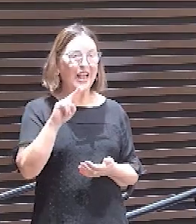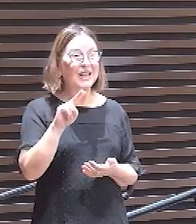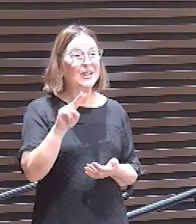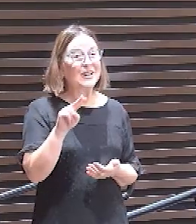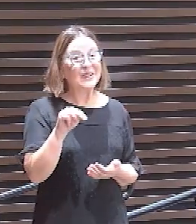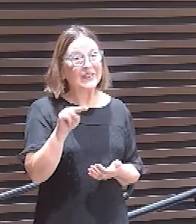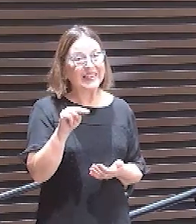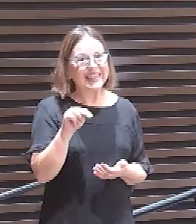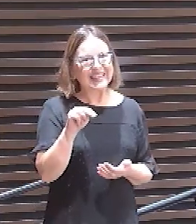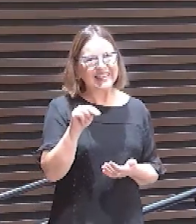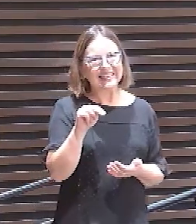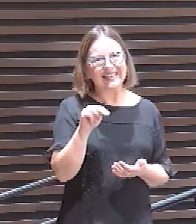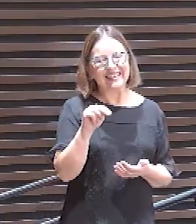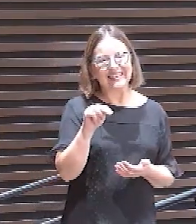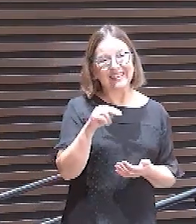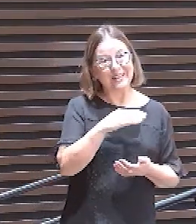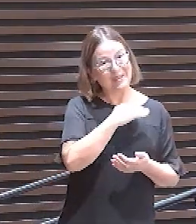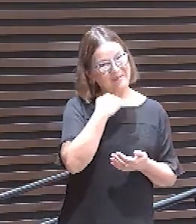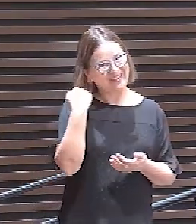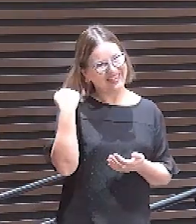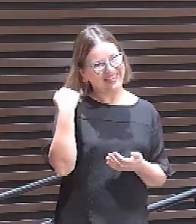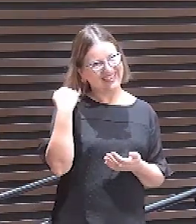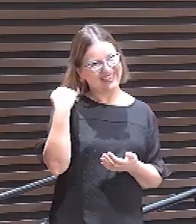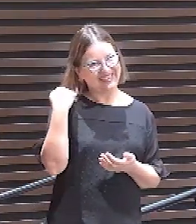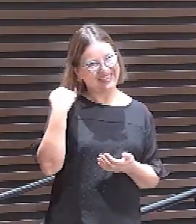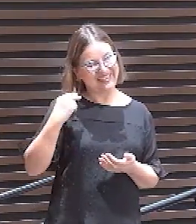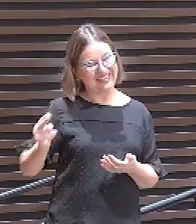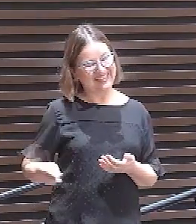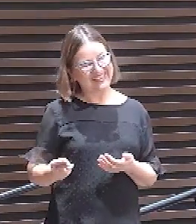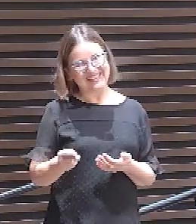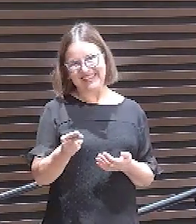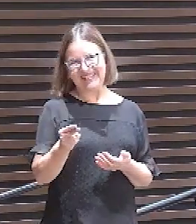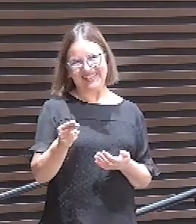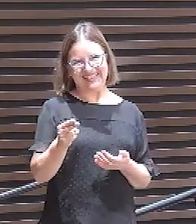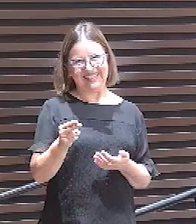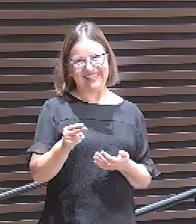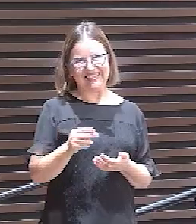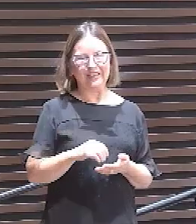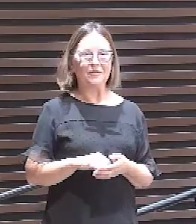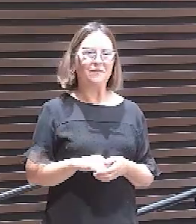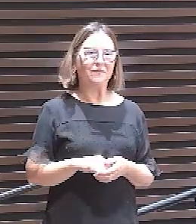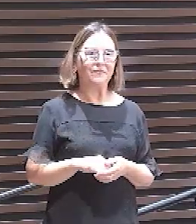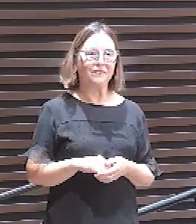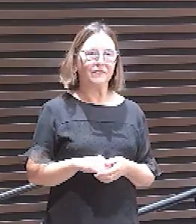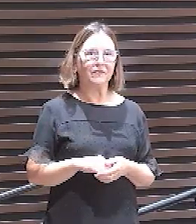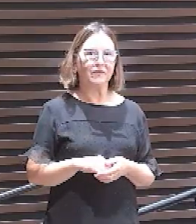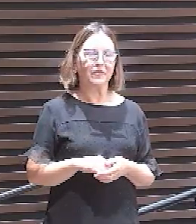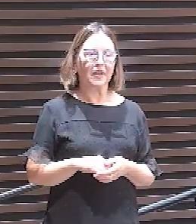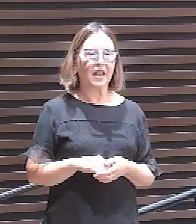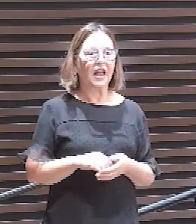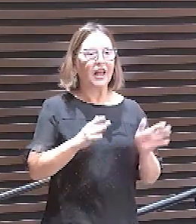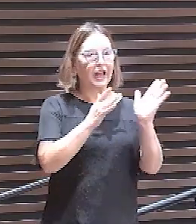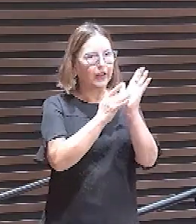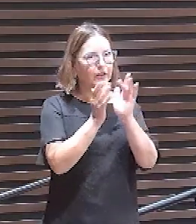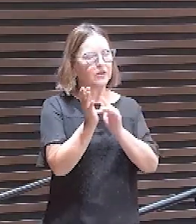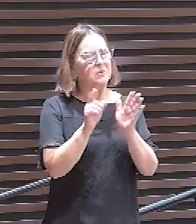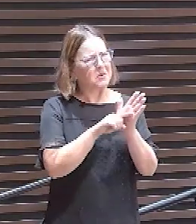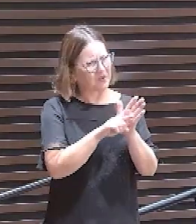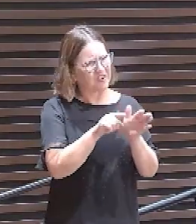nunca morrerá eternamente. Aí ele perguntou, tu crês isto?